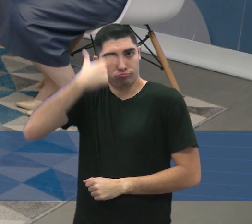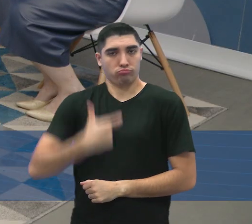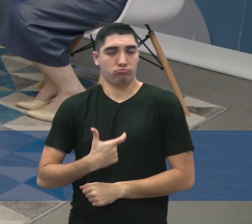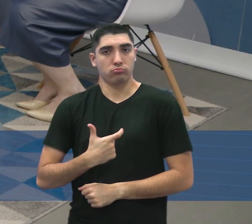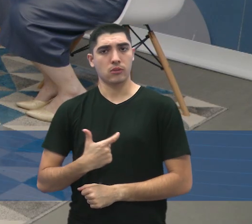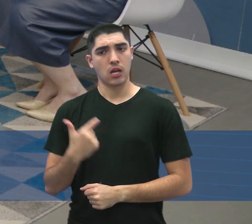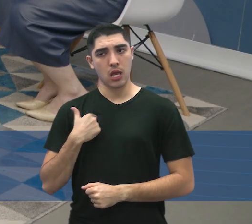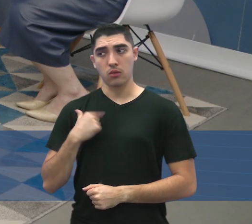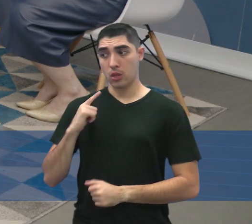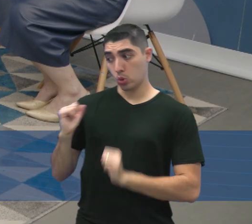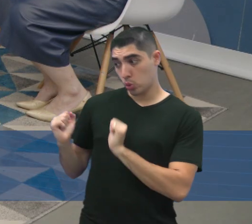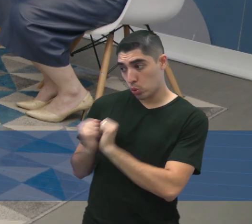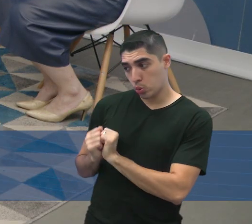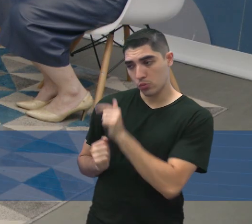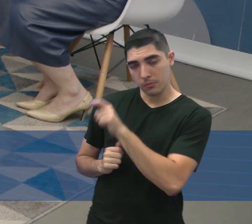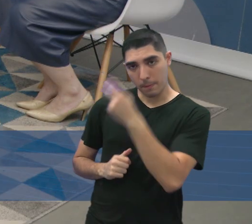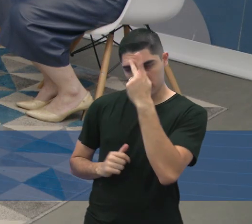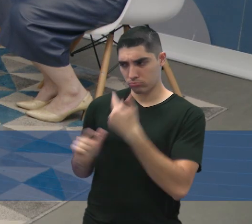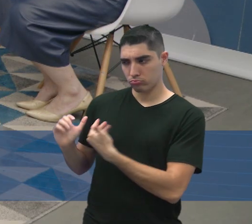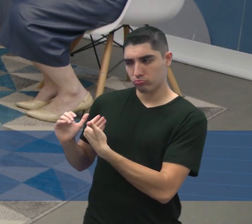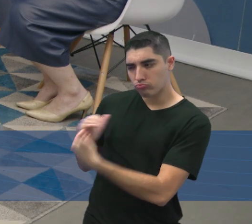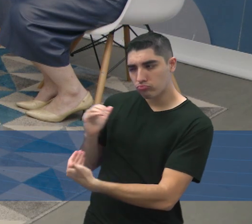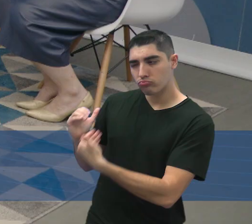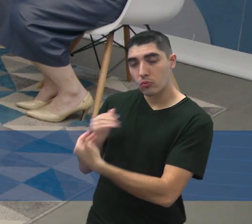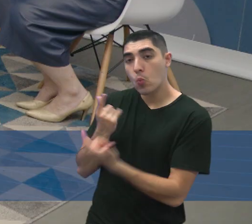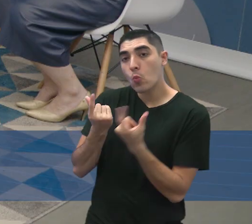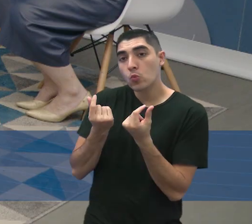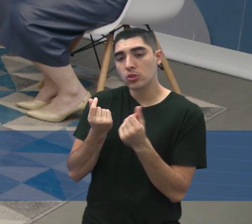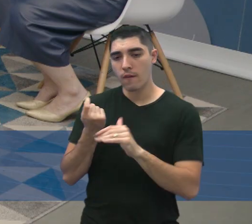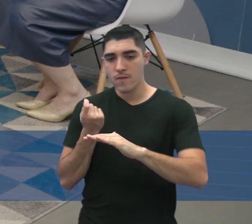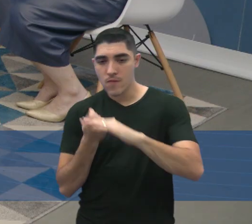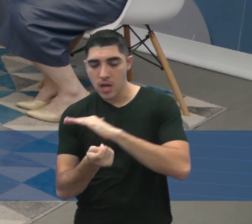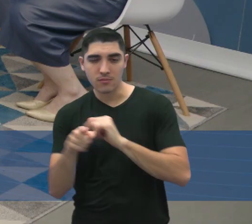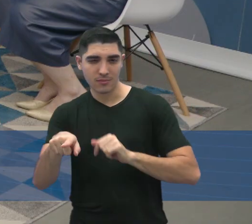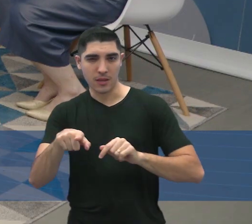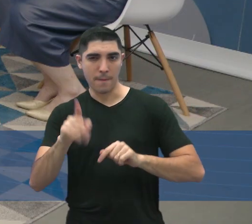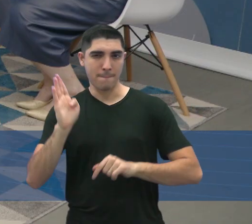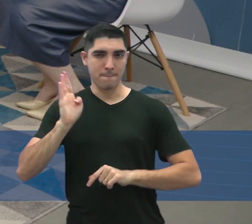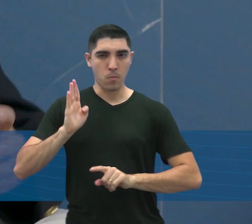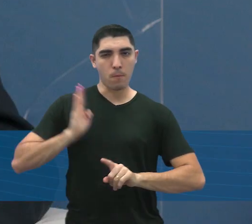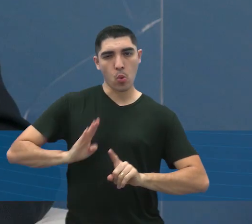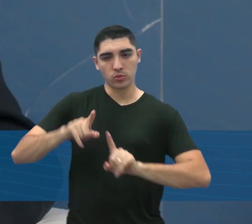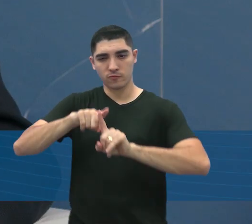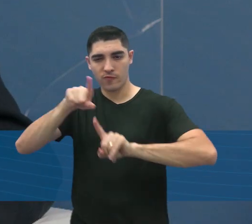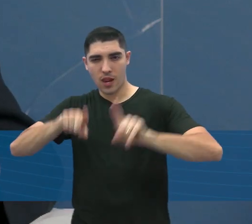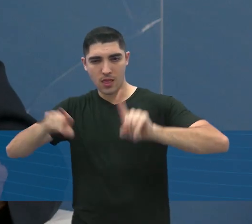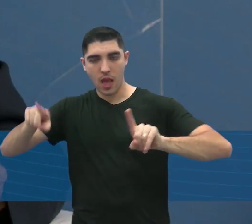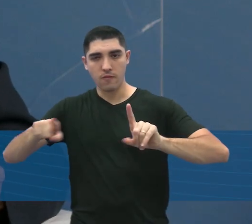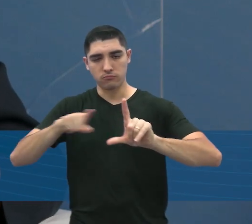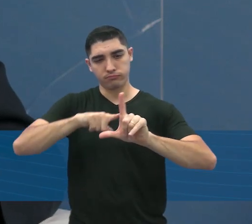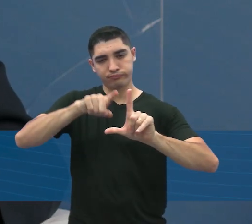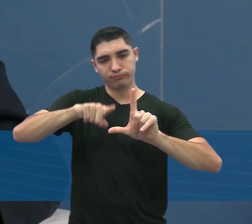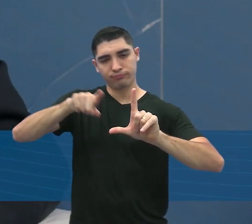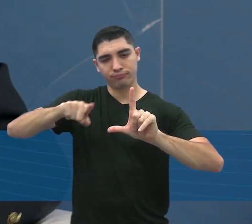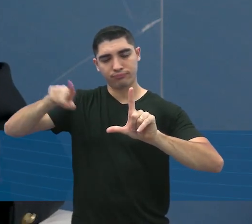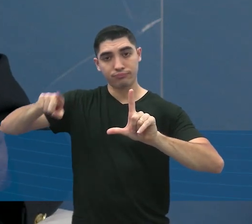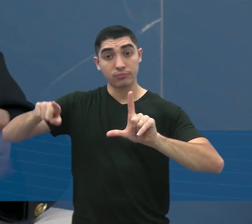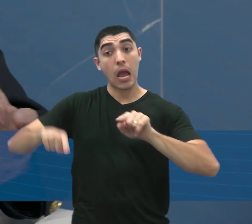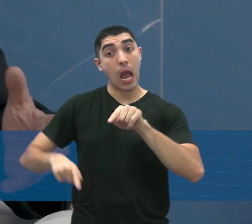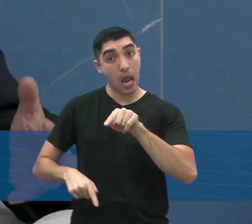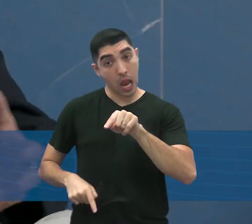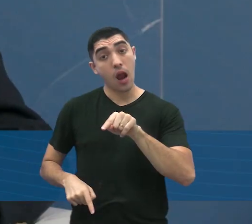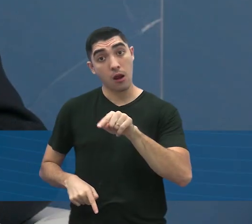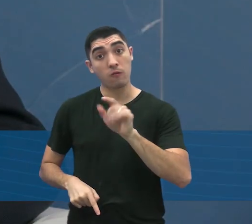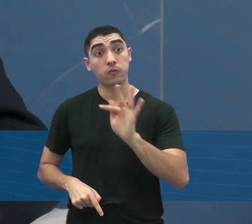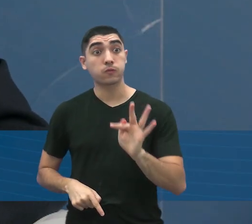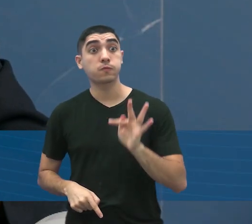realmente possa te orientar direitinho, a questão das ações, né? Você ter uma cesta de ações, isso a longo